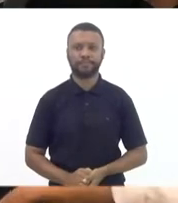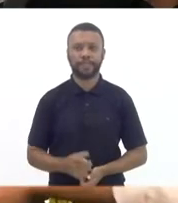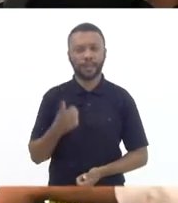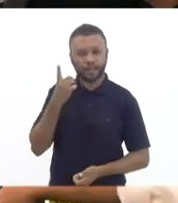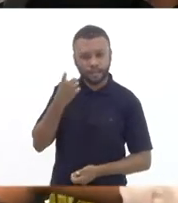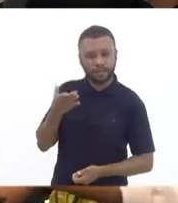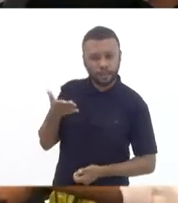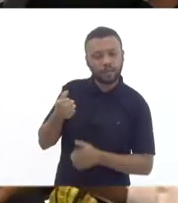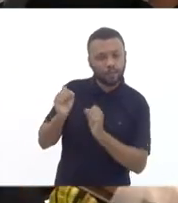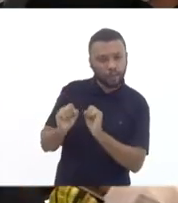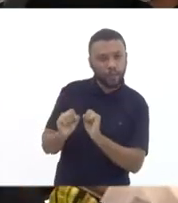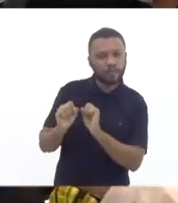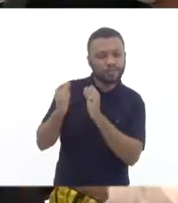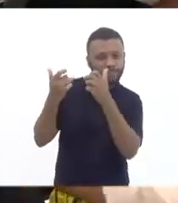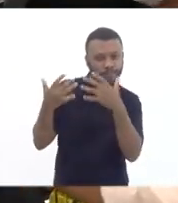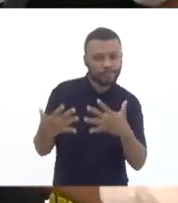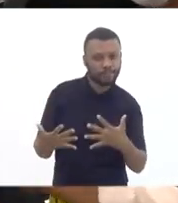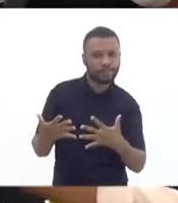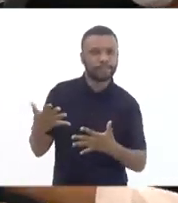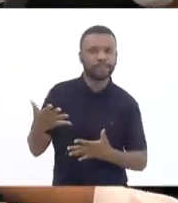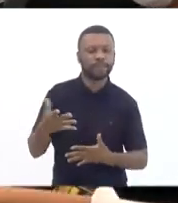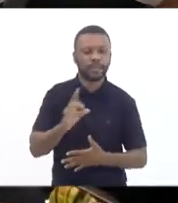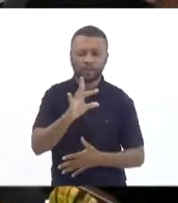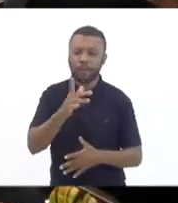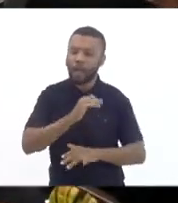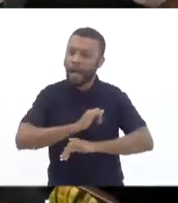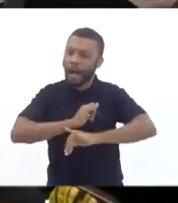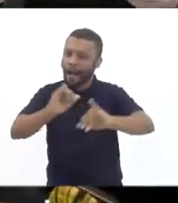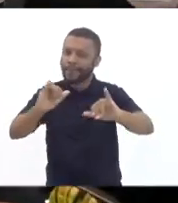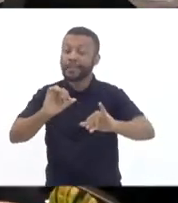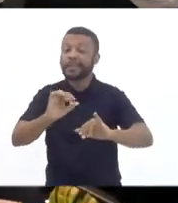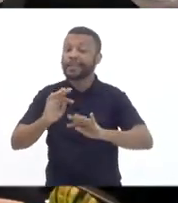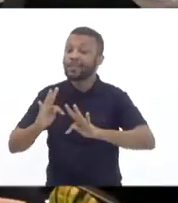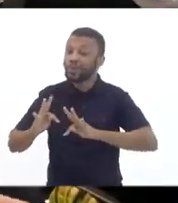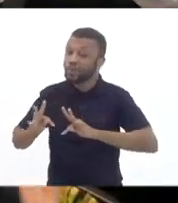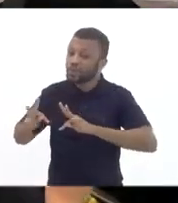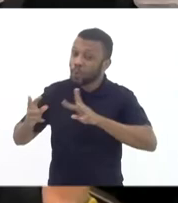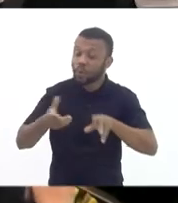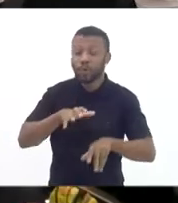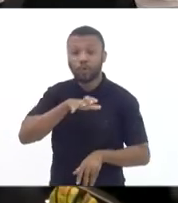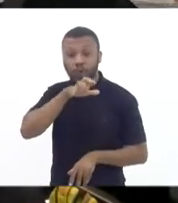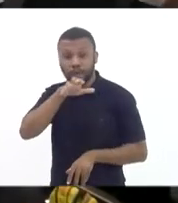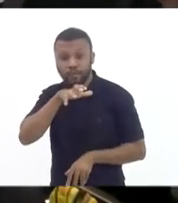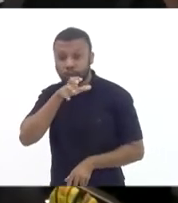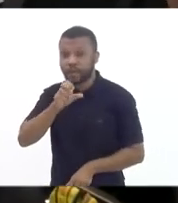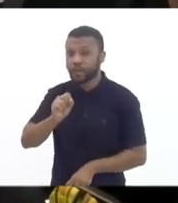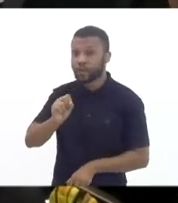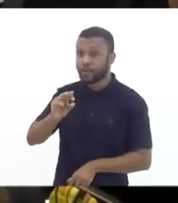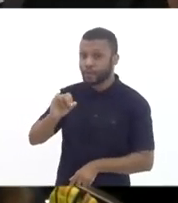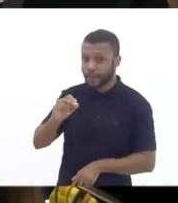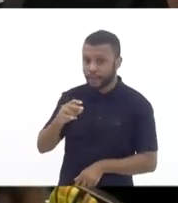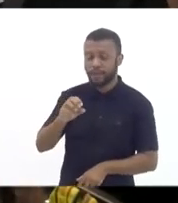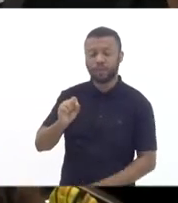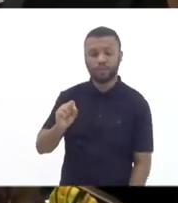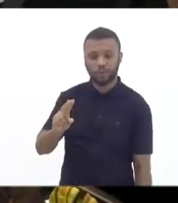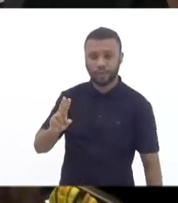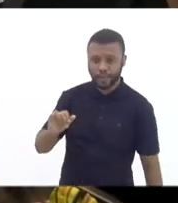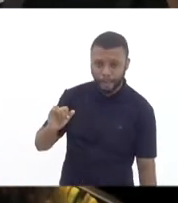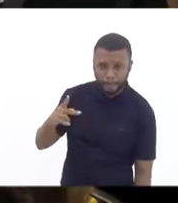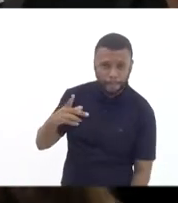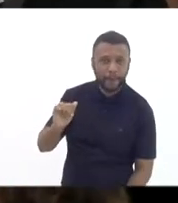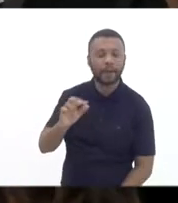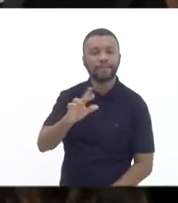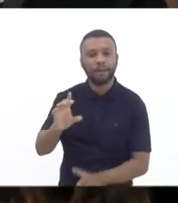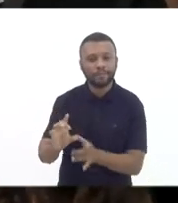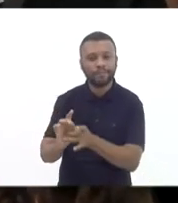parte para o... É só deixar aqui registrado aqui que todos os animais na Suípa que saem para, que vão para adoção,